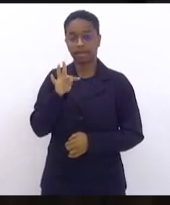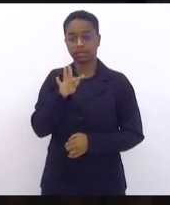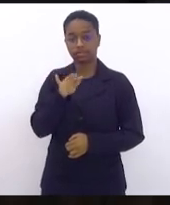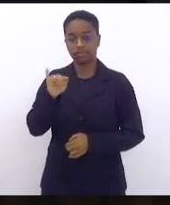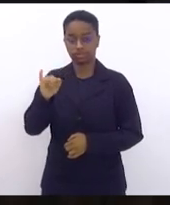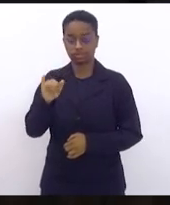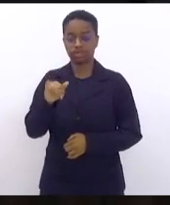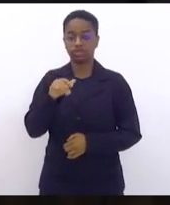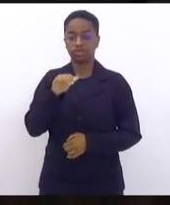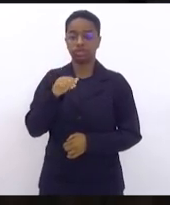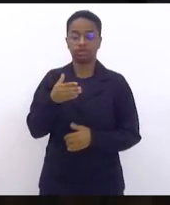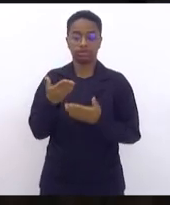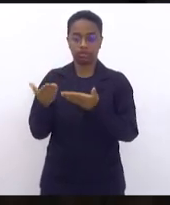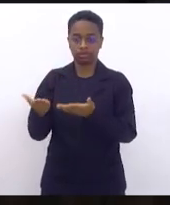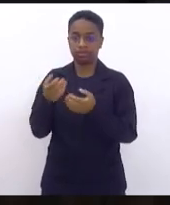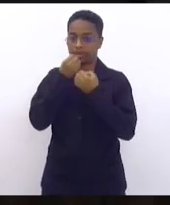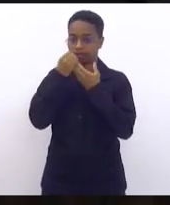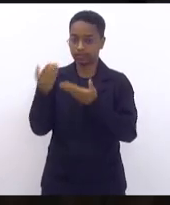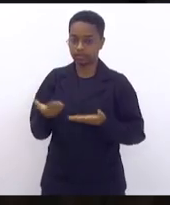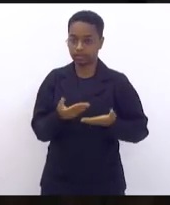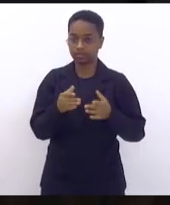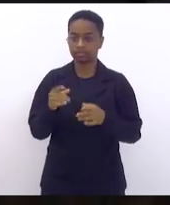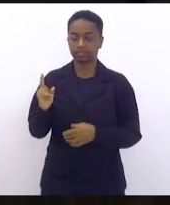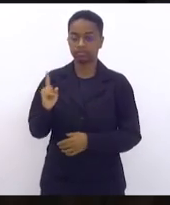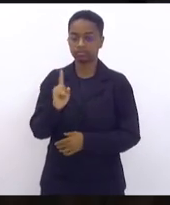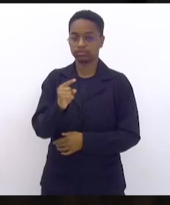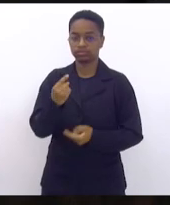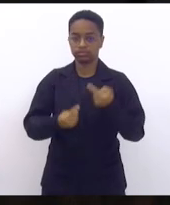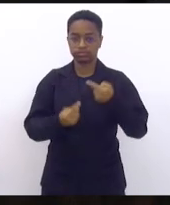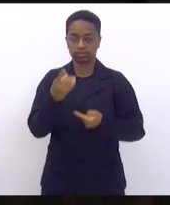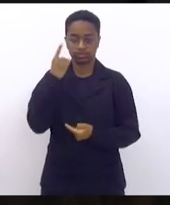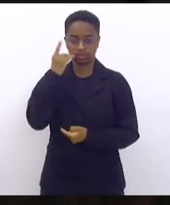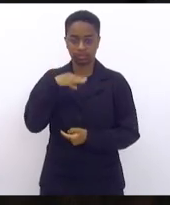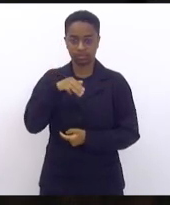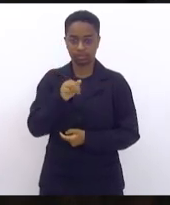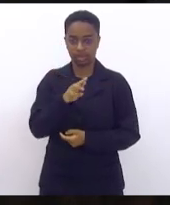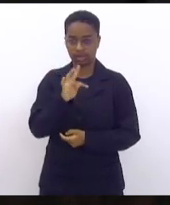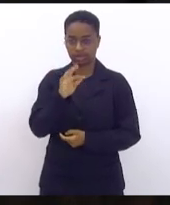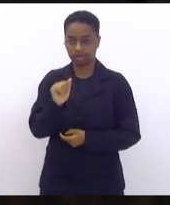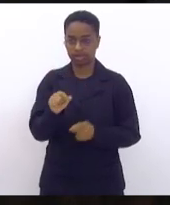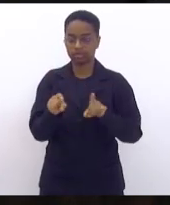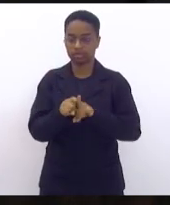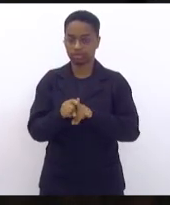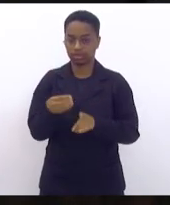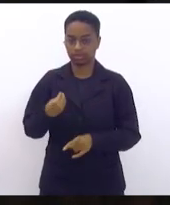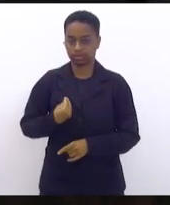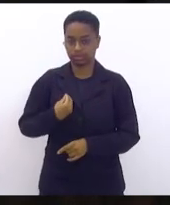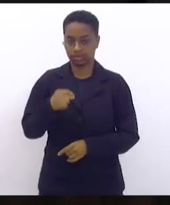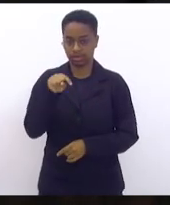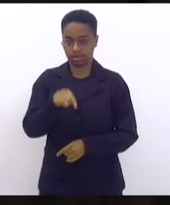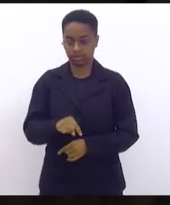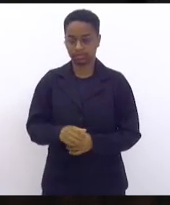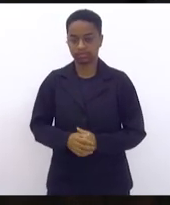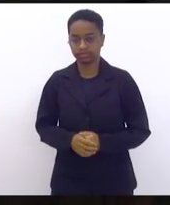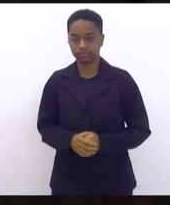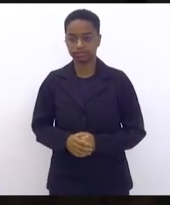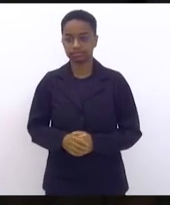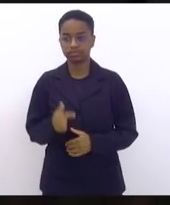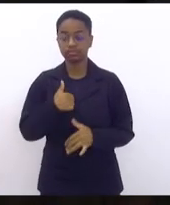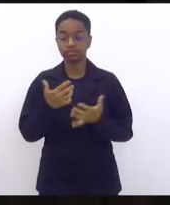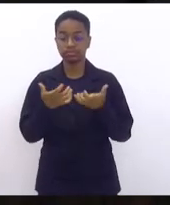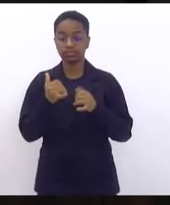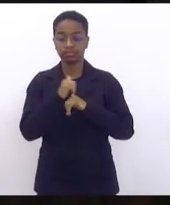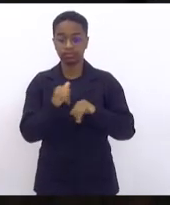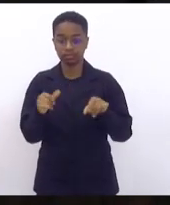muito bem-vindo, para discutir a deputada Marta Rocha, também aqui presente, dizer, deputado Carlos Mink,